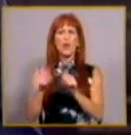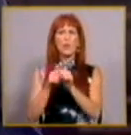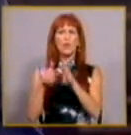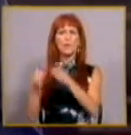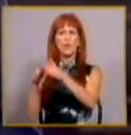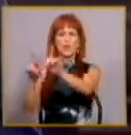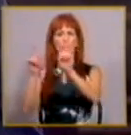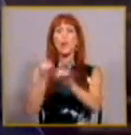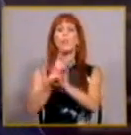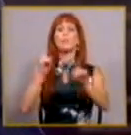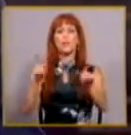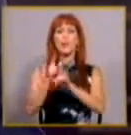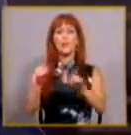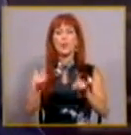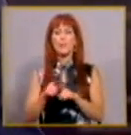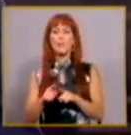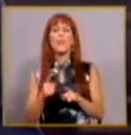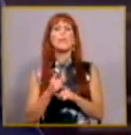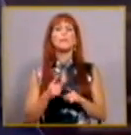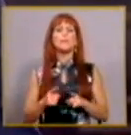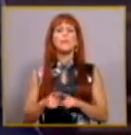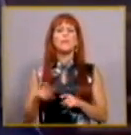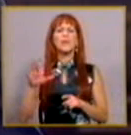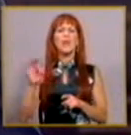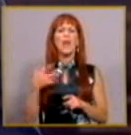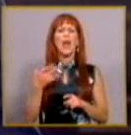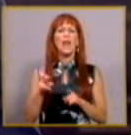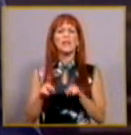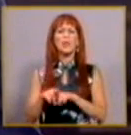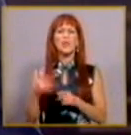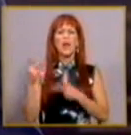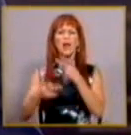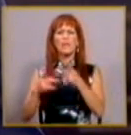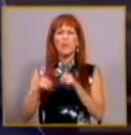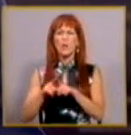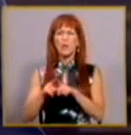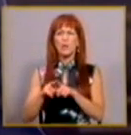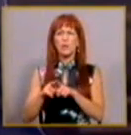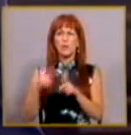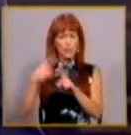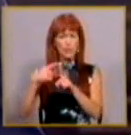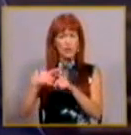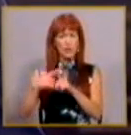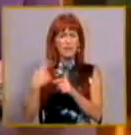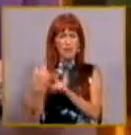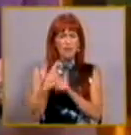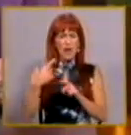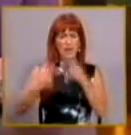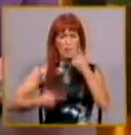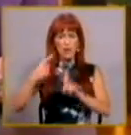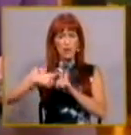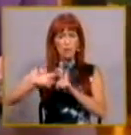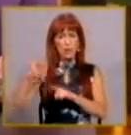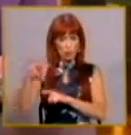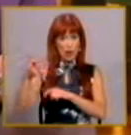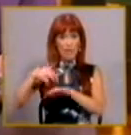caminho do Governo? Primeiro Mas o lugar, Governo tem tido, como lembrava temos... o deputado Hélder Amaral, sucessivas avaliações positivas da Troika. Bom, as sucessivas avaliações positivas o que da